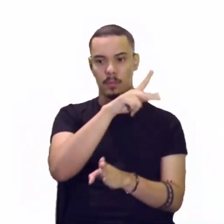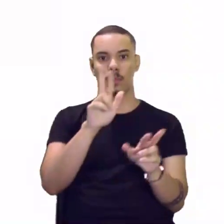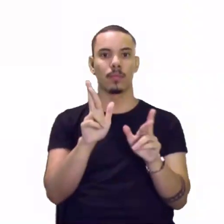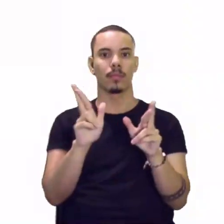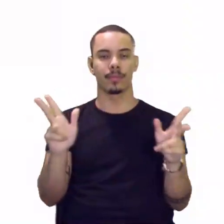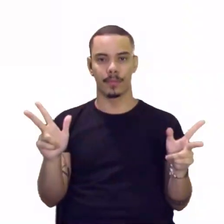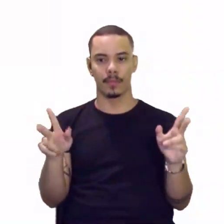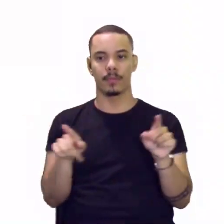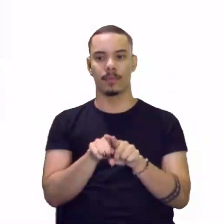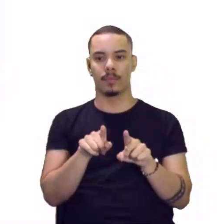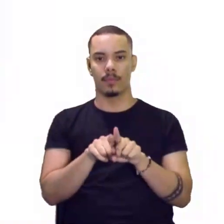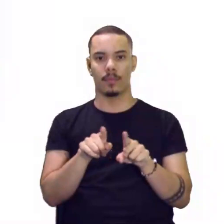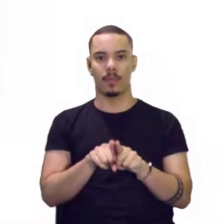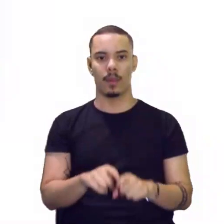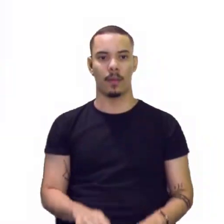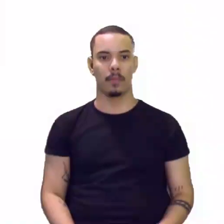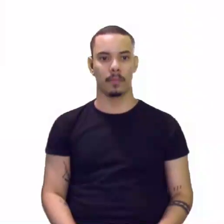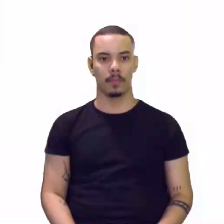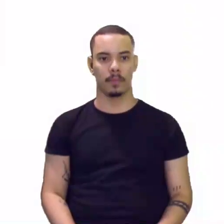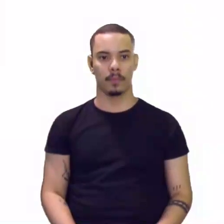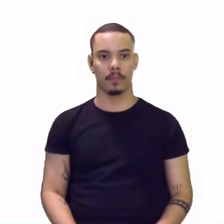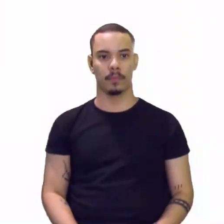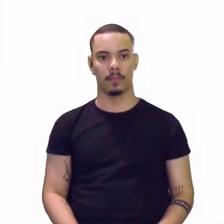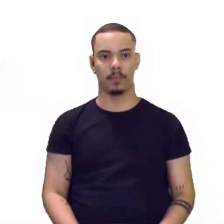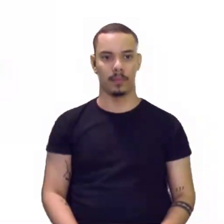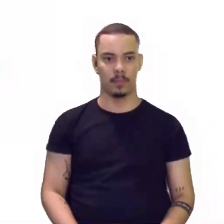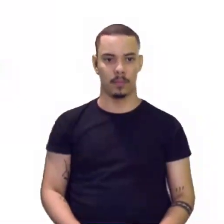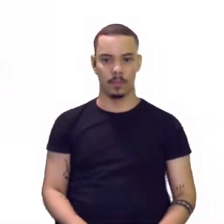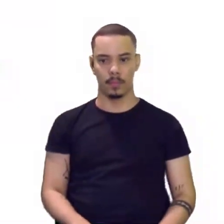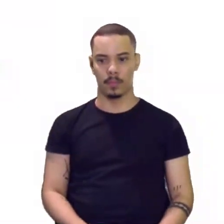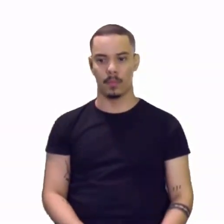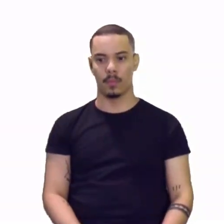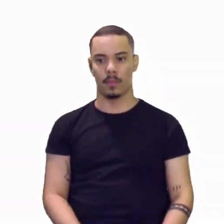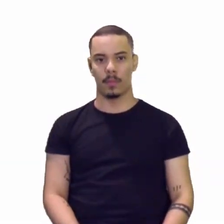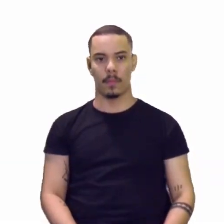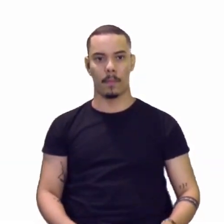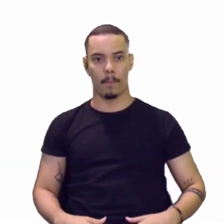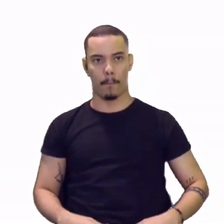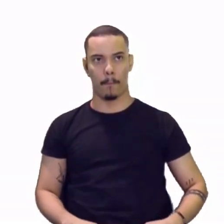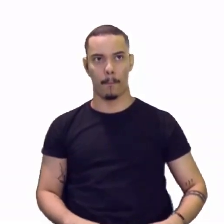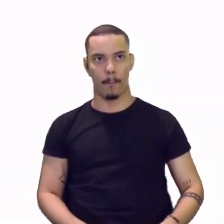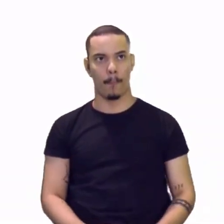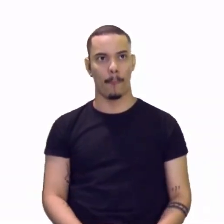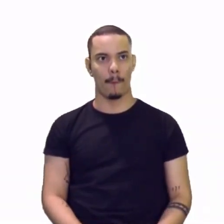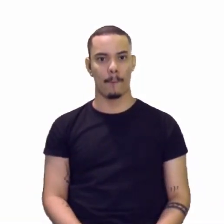geográficas, entre diferentes países. Exatamente. Vamos lá.